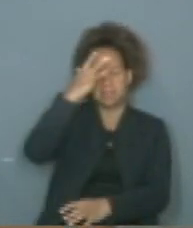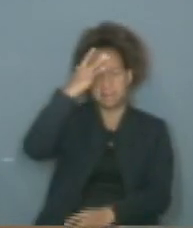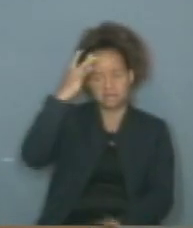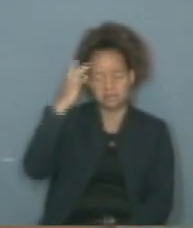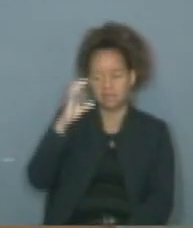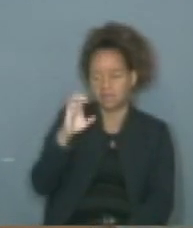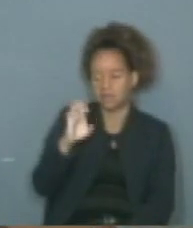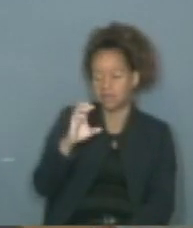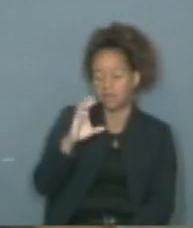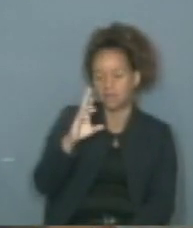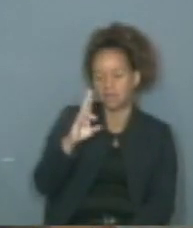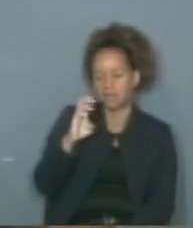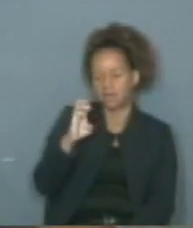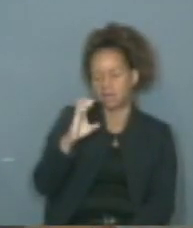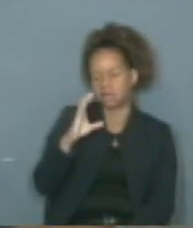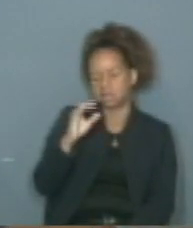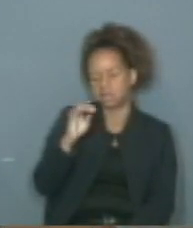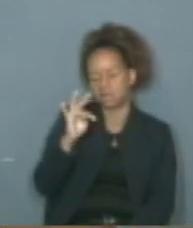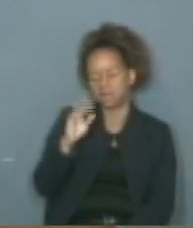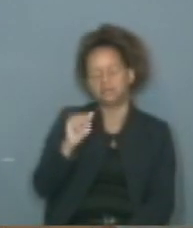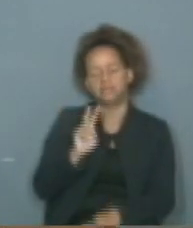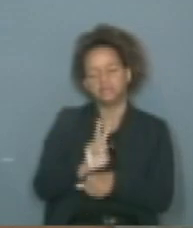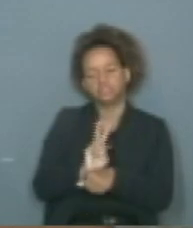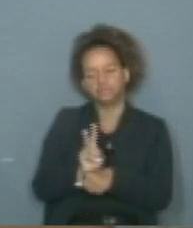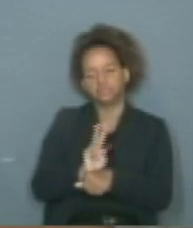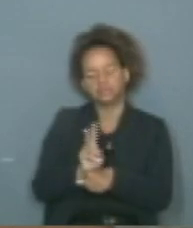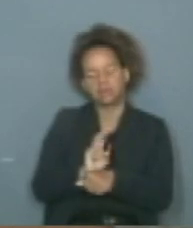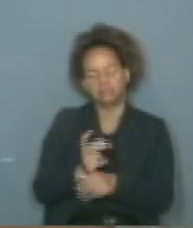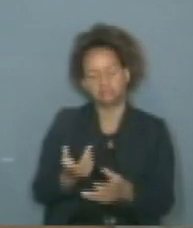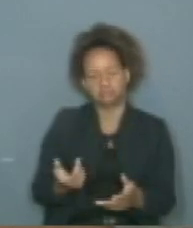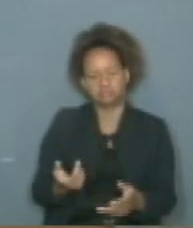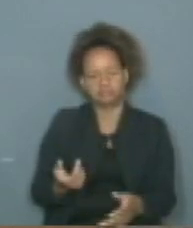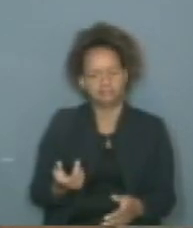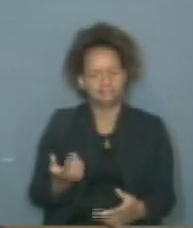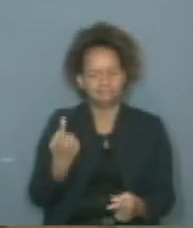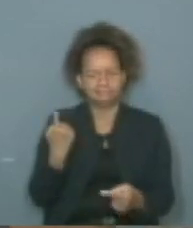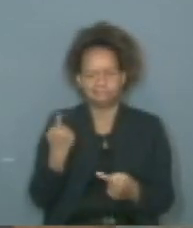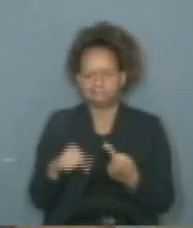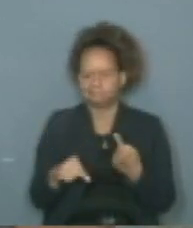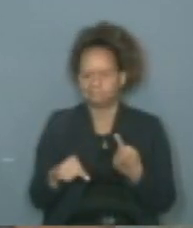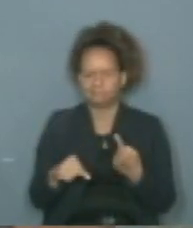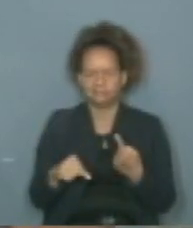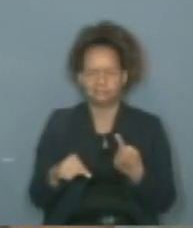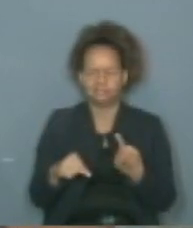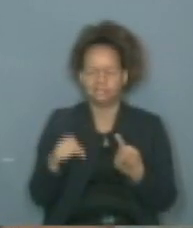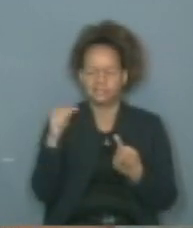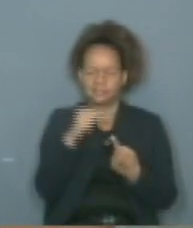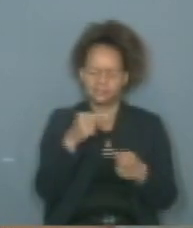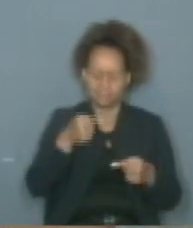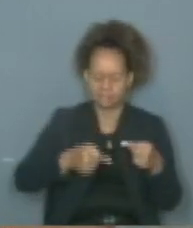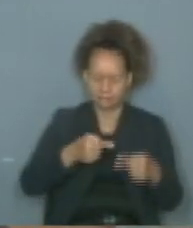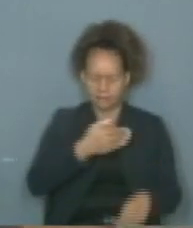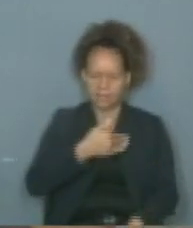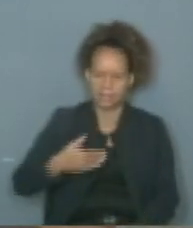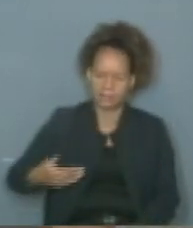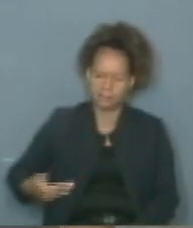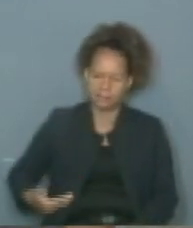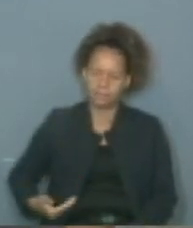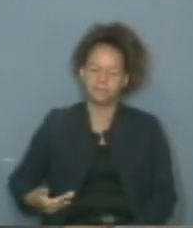receitas e benefícios fiscais expressivos. É inaceitável essa política